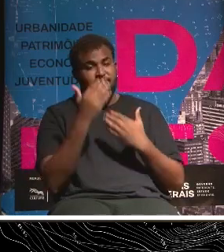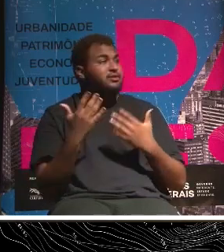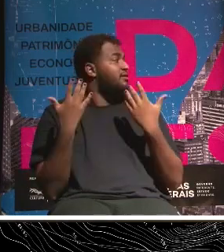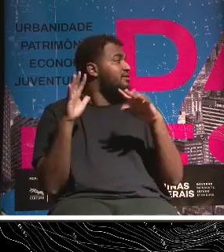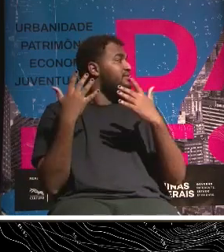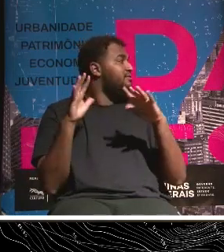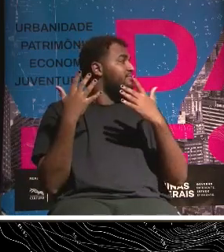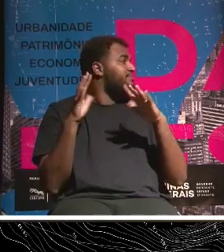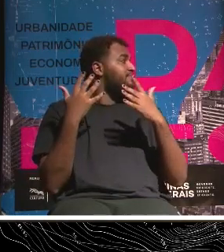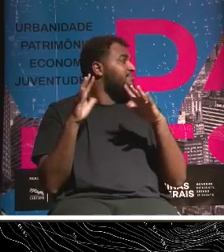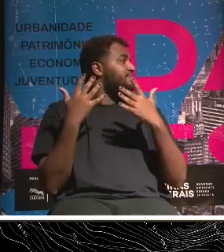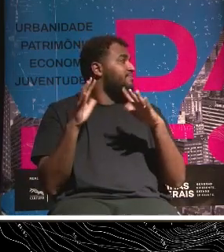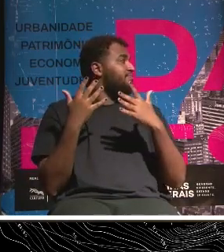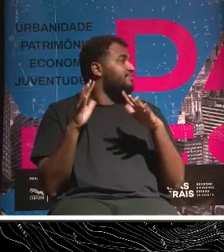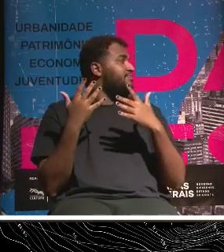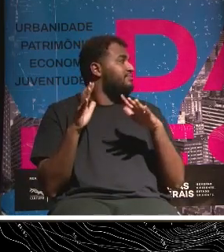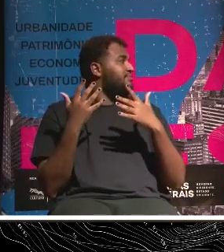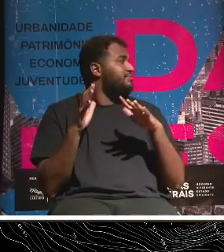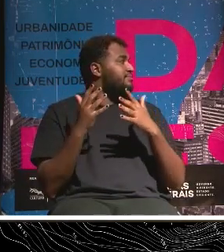Obrigado, professor Magnus.